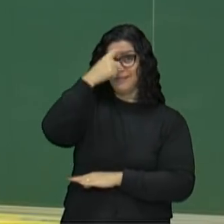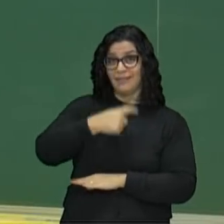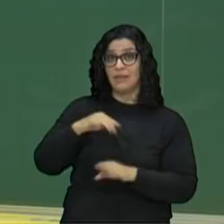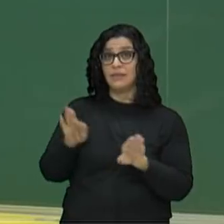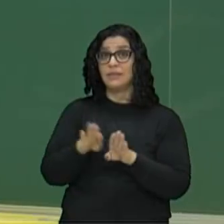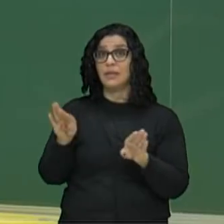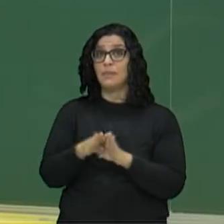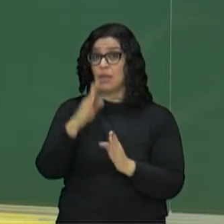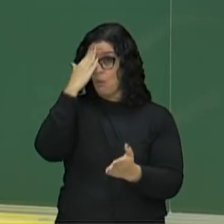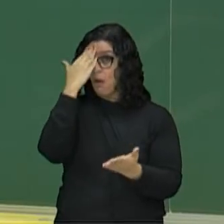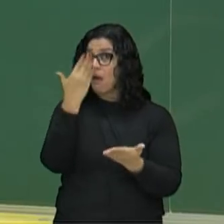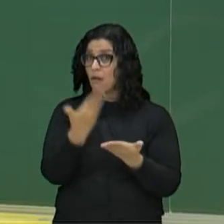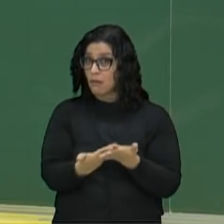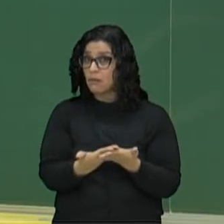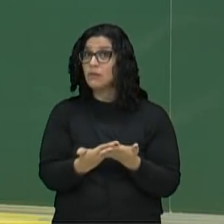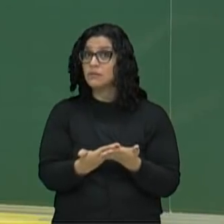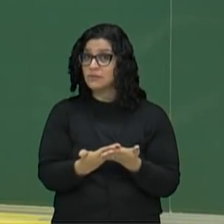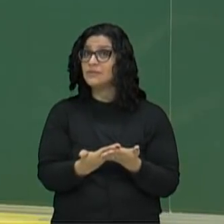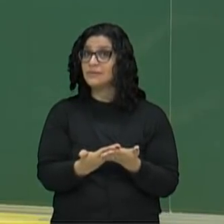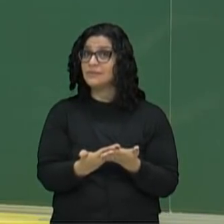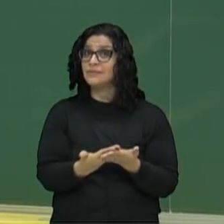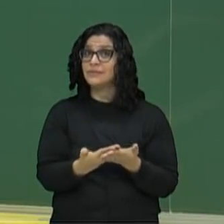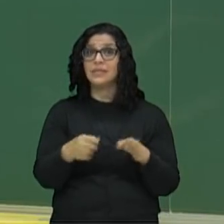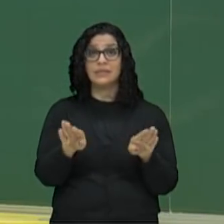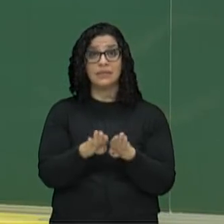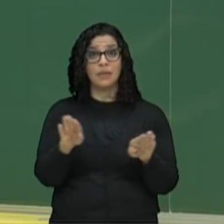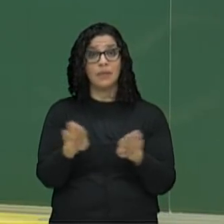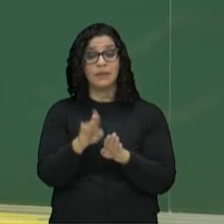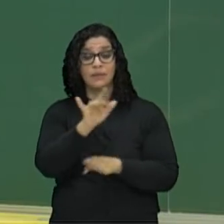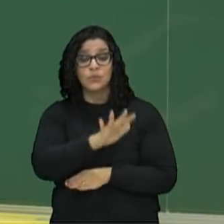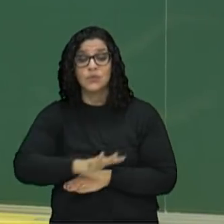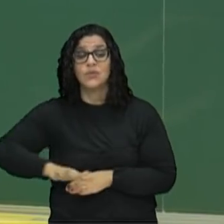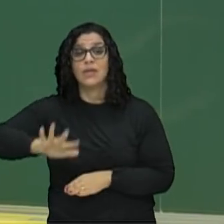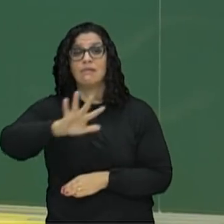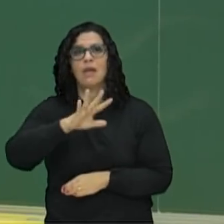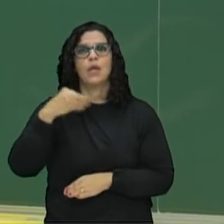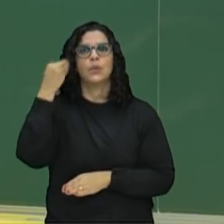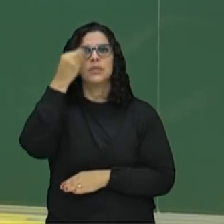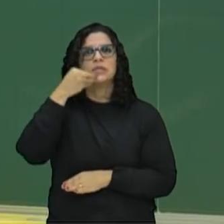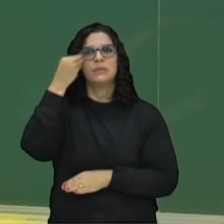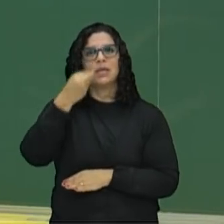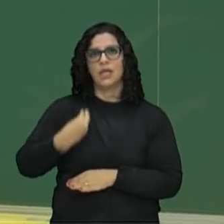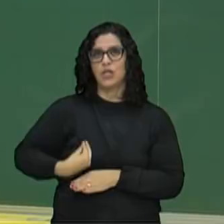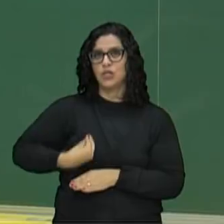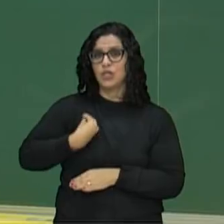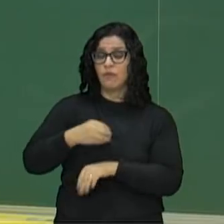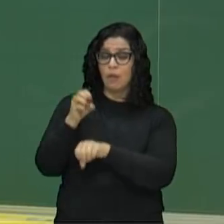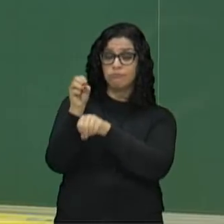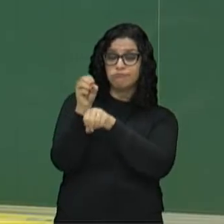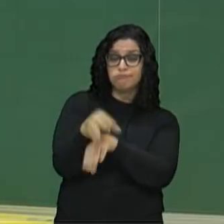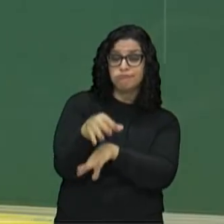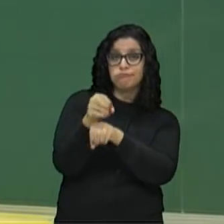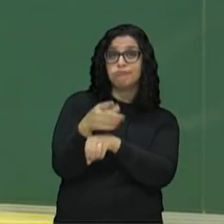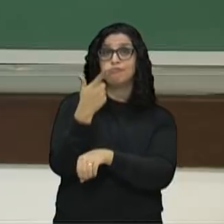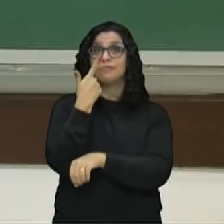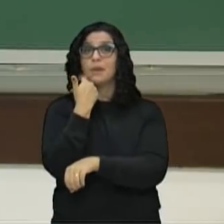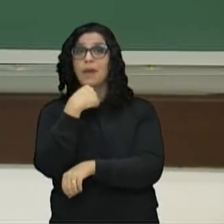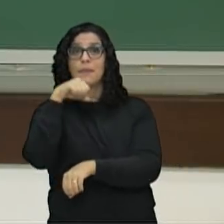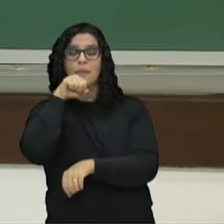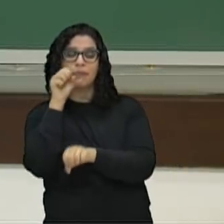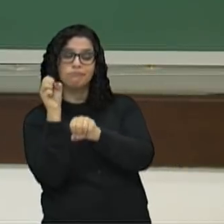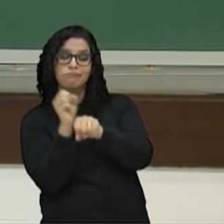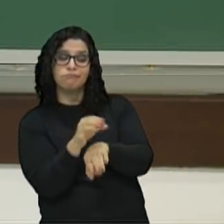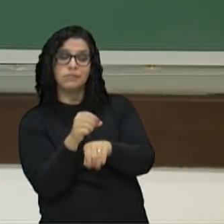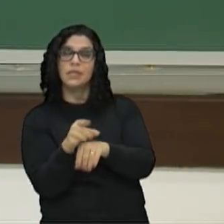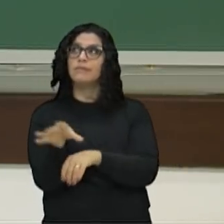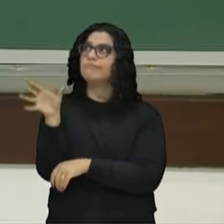as crenças dele, tem o cenário que ele vivia, tem o ensinamento dos pais. Então, o que